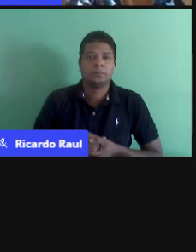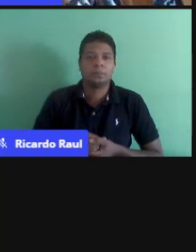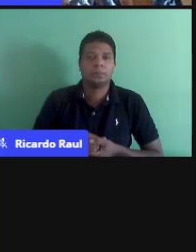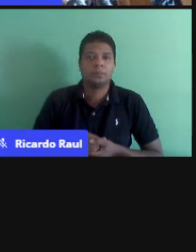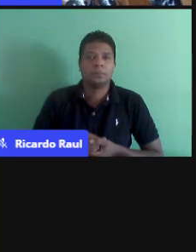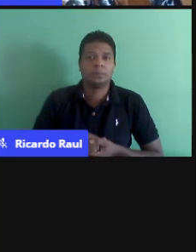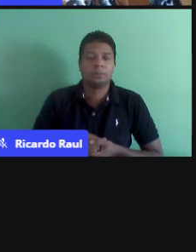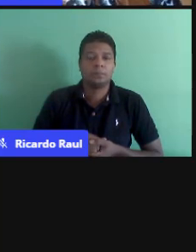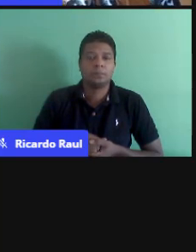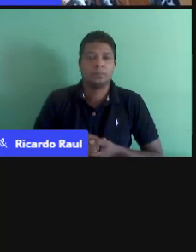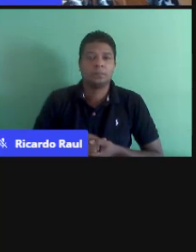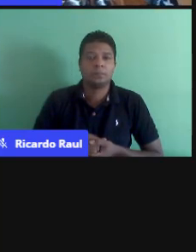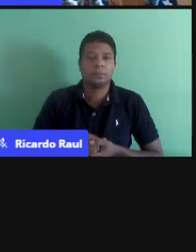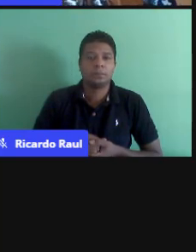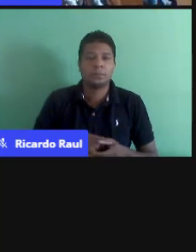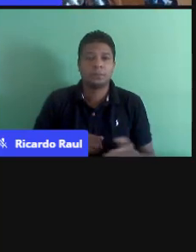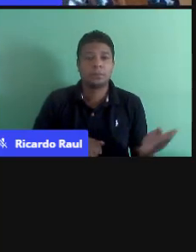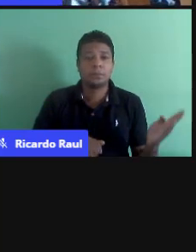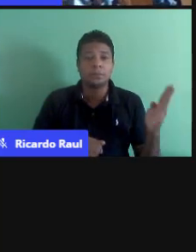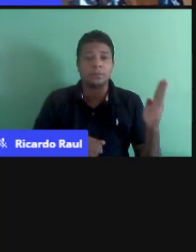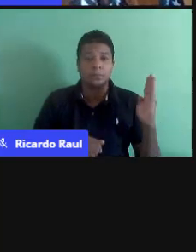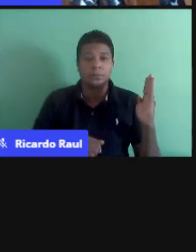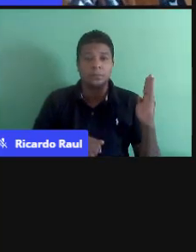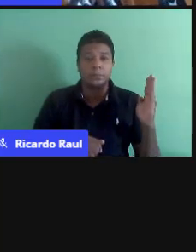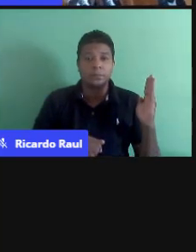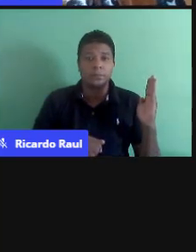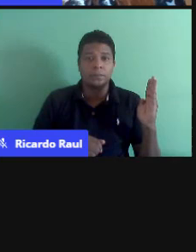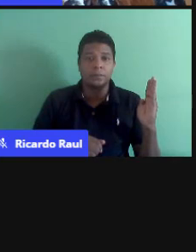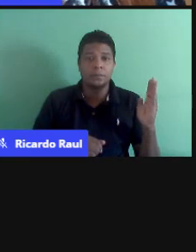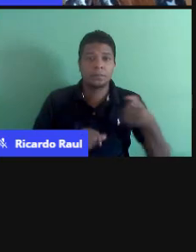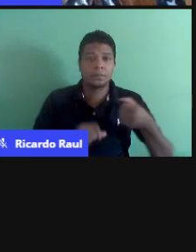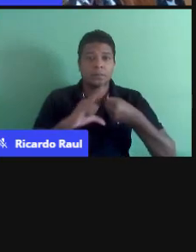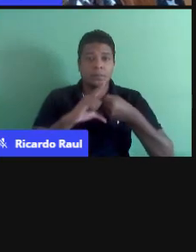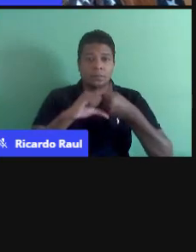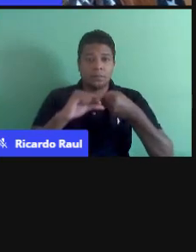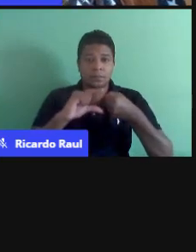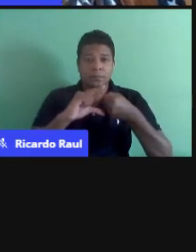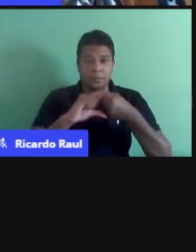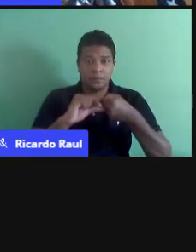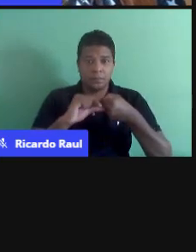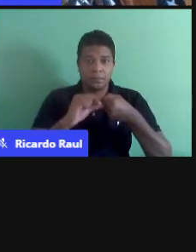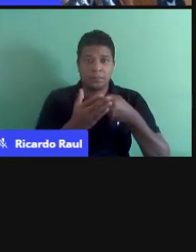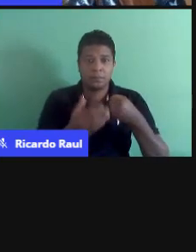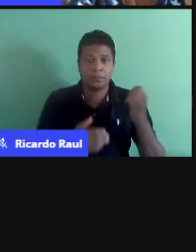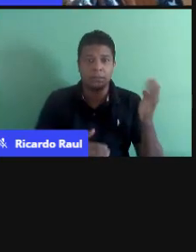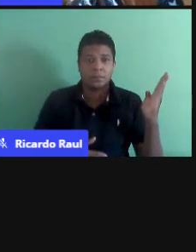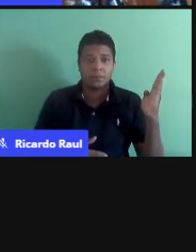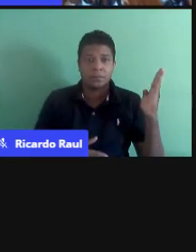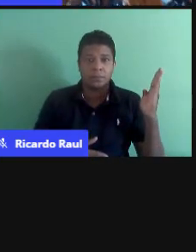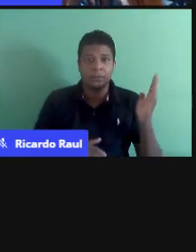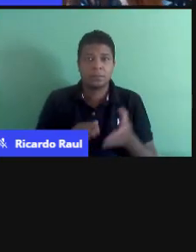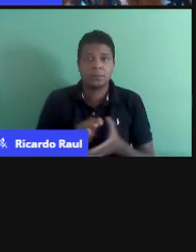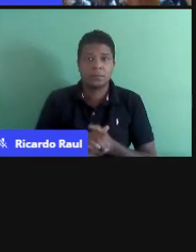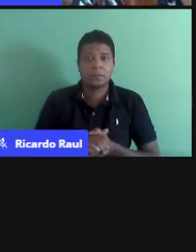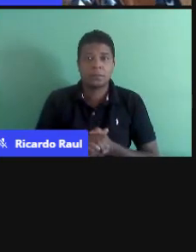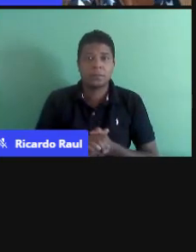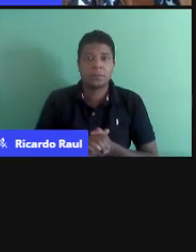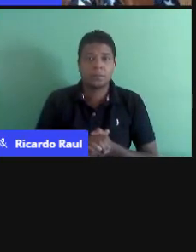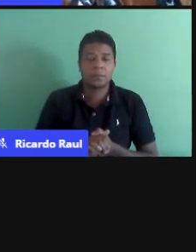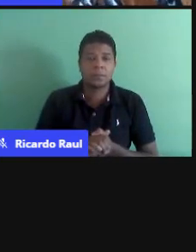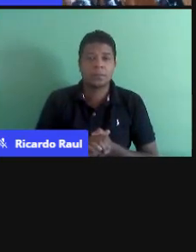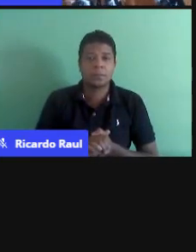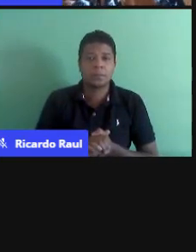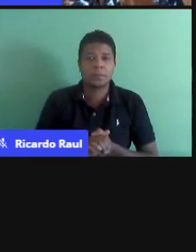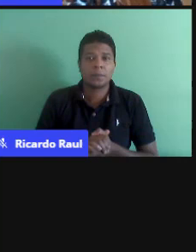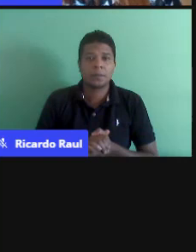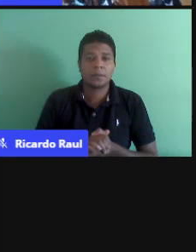Aqui nós trouxemos esse artigo. Então, as diretrizes curriculares, elas trazem